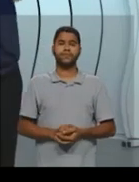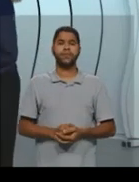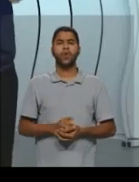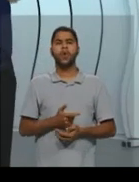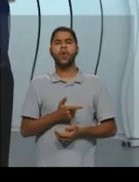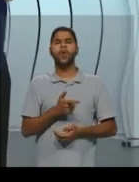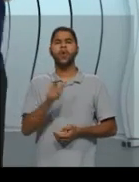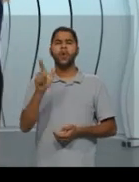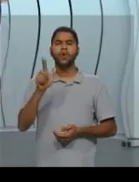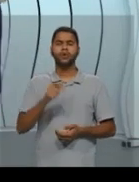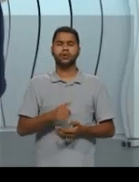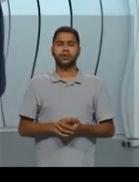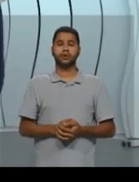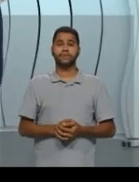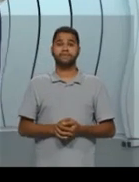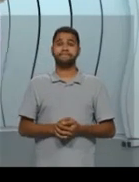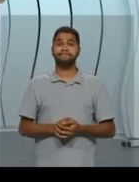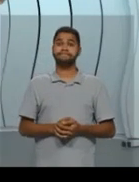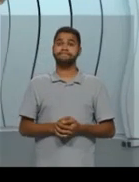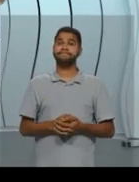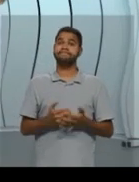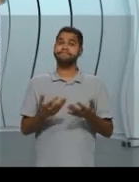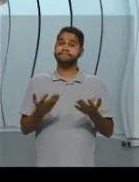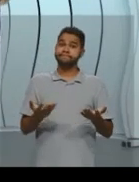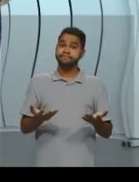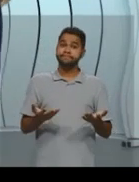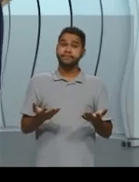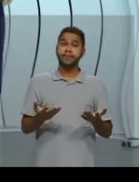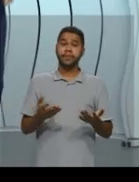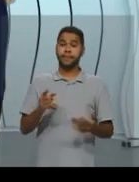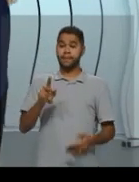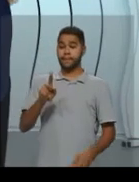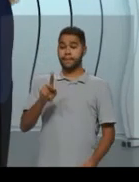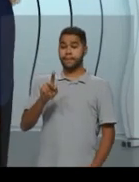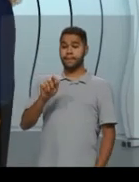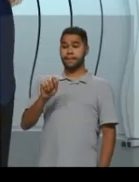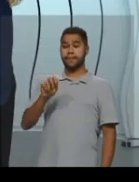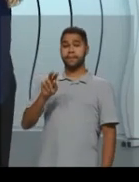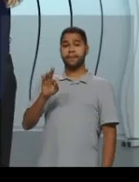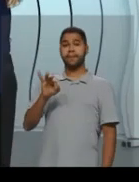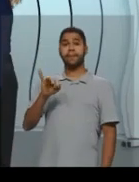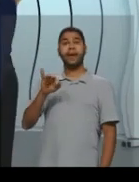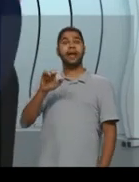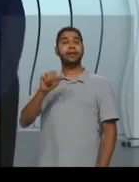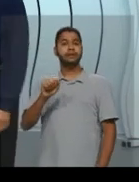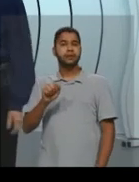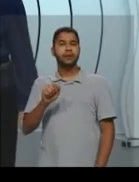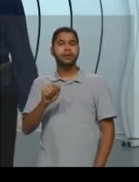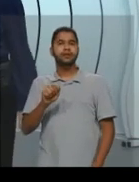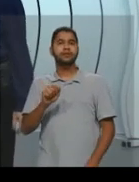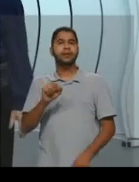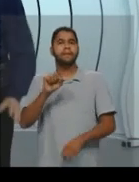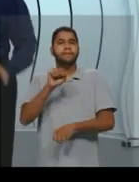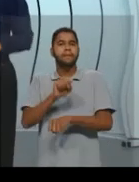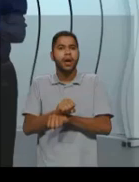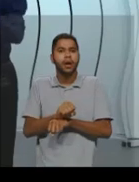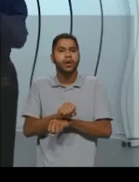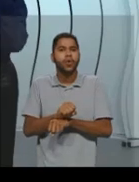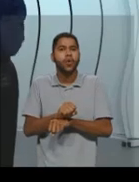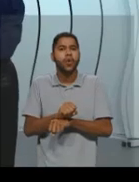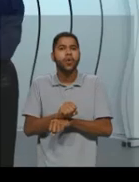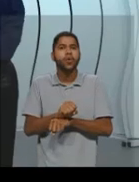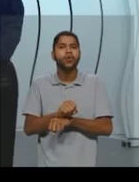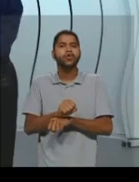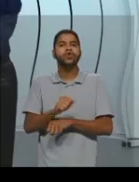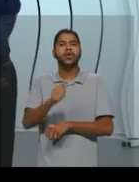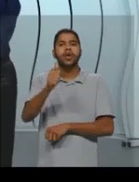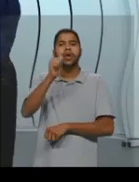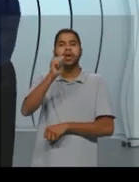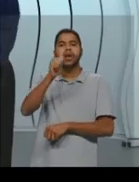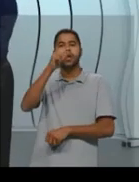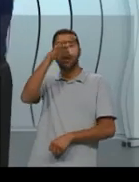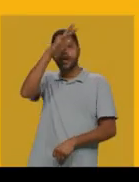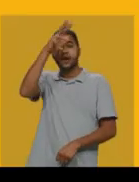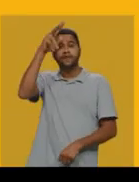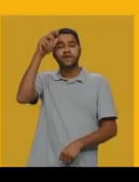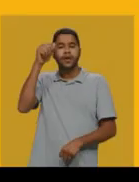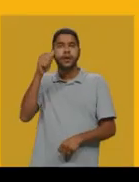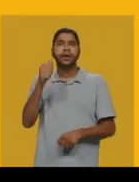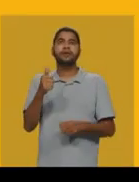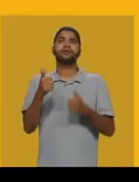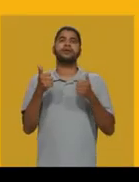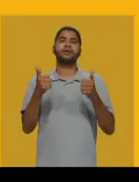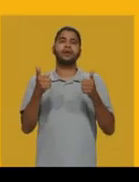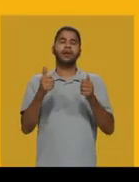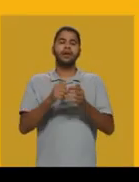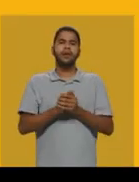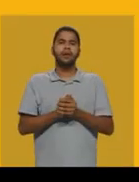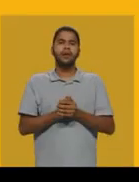outra. Felizmente, Patrícia parou de tomar refrigerante. Qual é a informação explícita que eu tenho